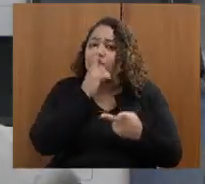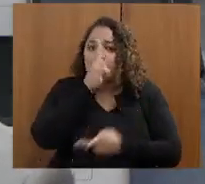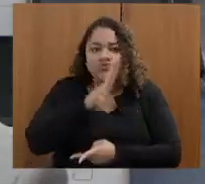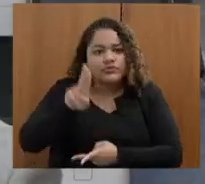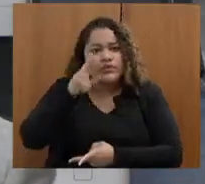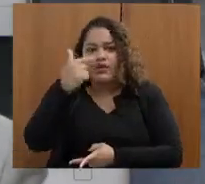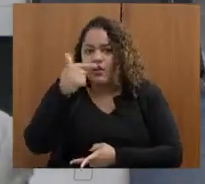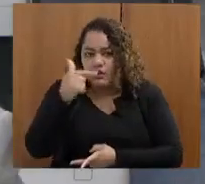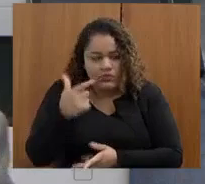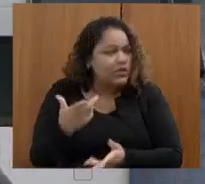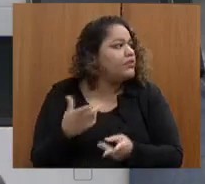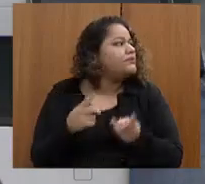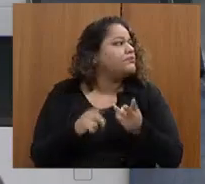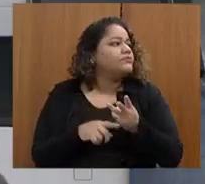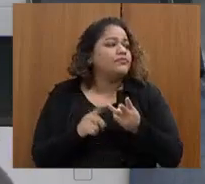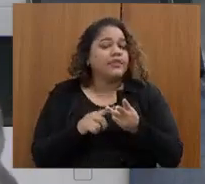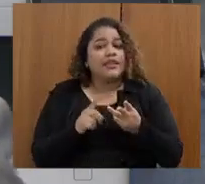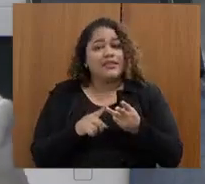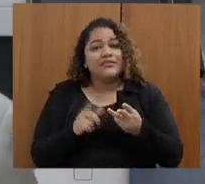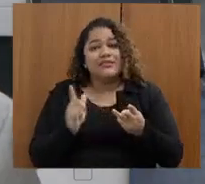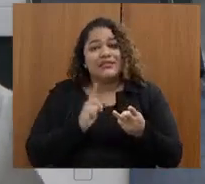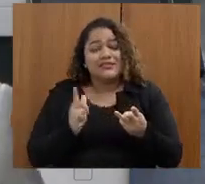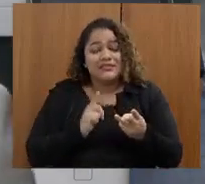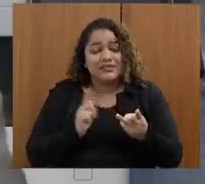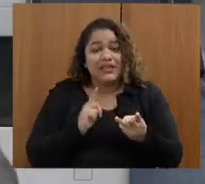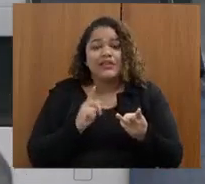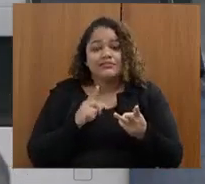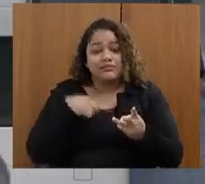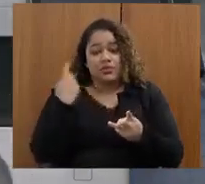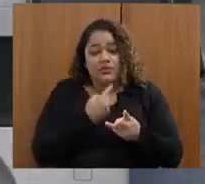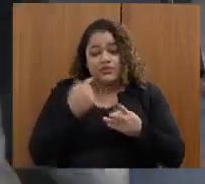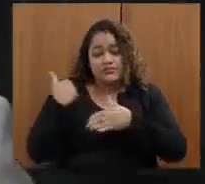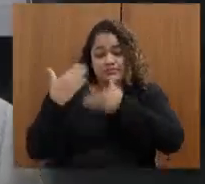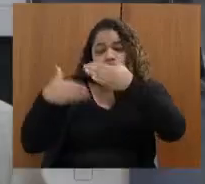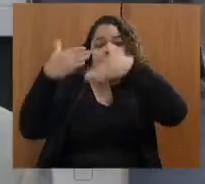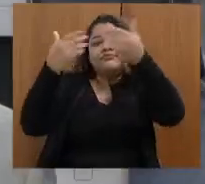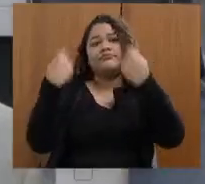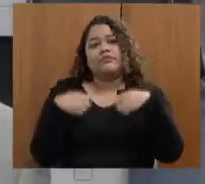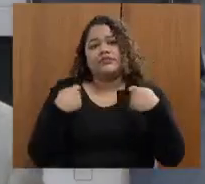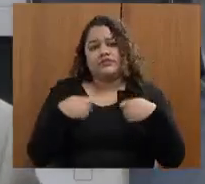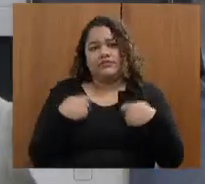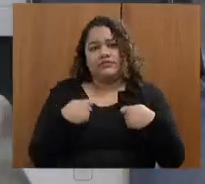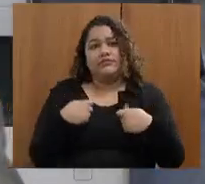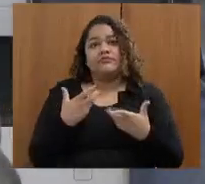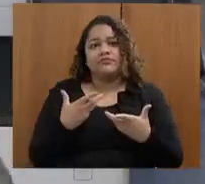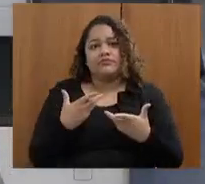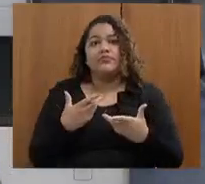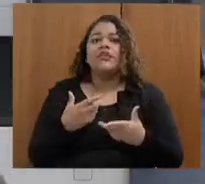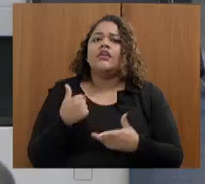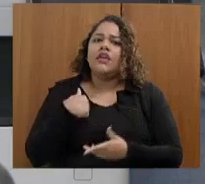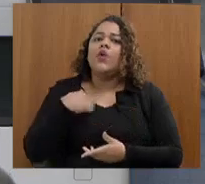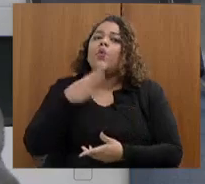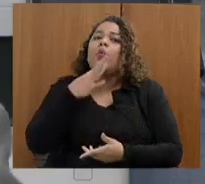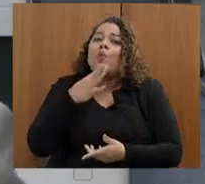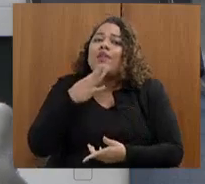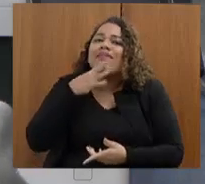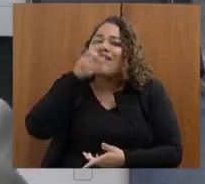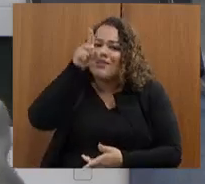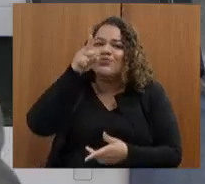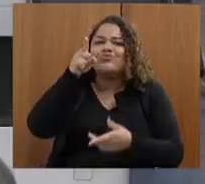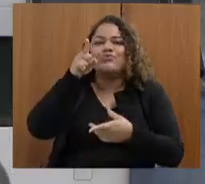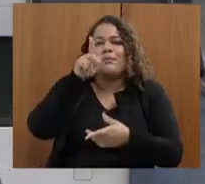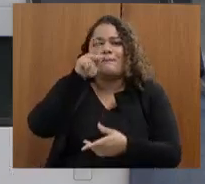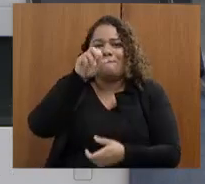secretário precisamos avançar falo da unidade de Passos por mais conhecimento de causa mas é a realidade de tantos outros